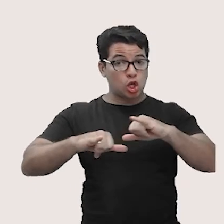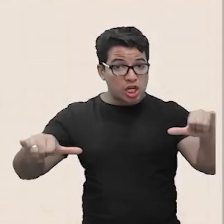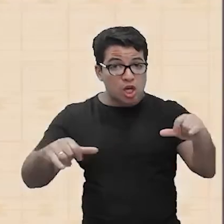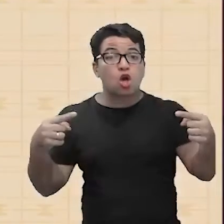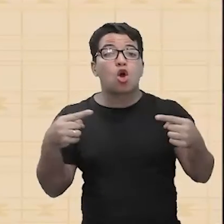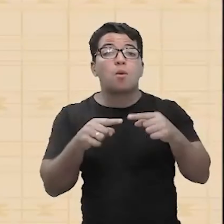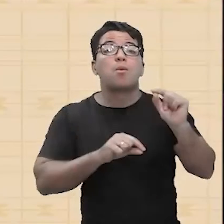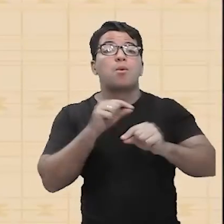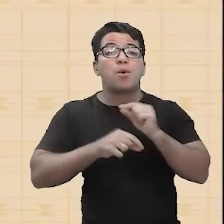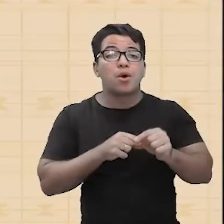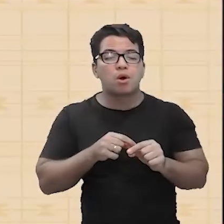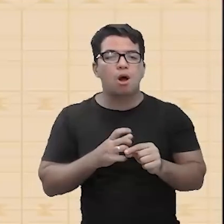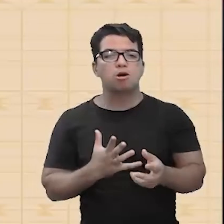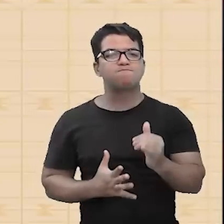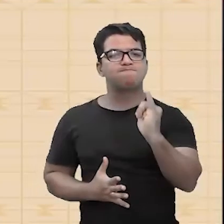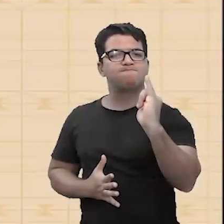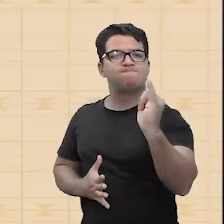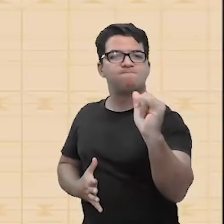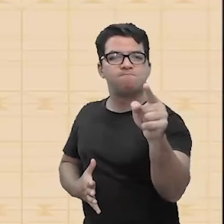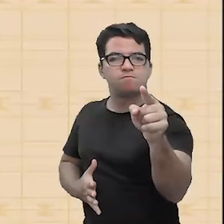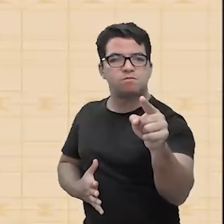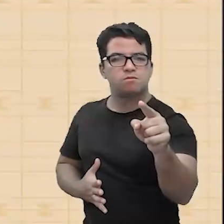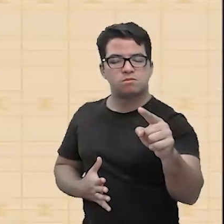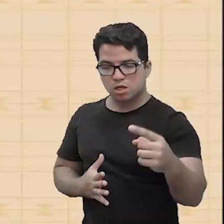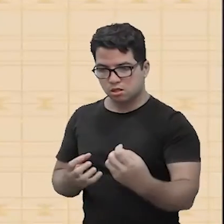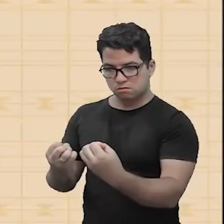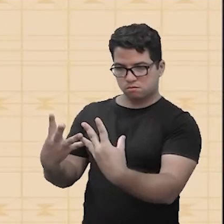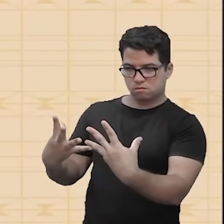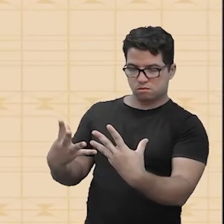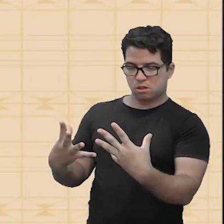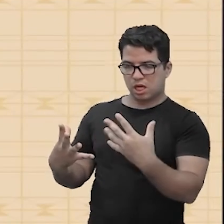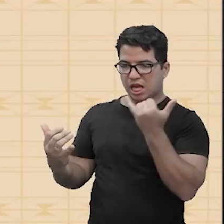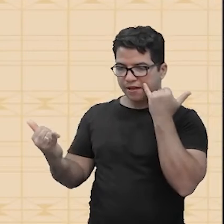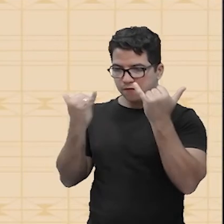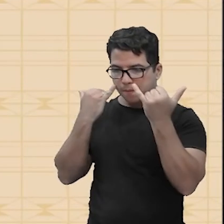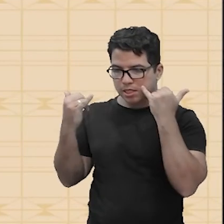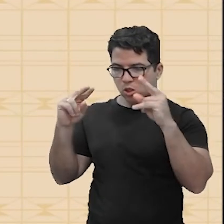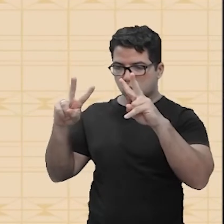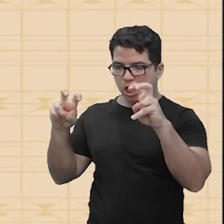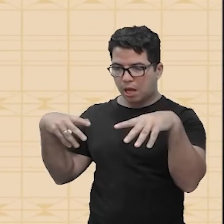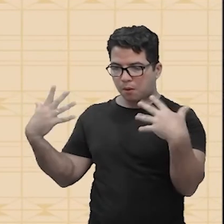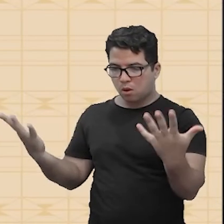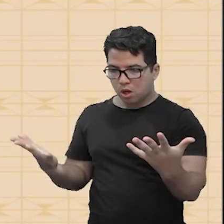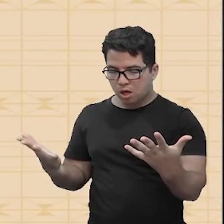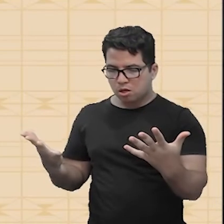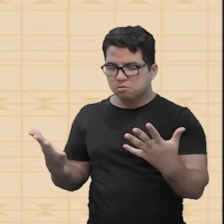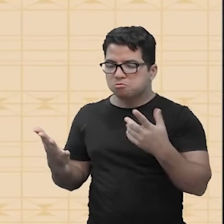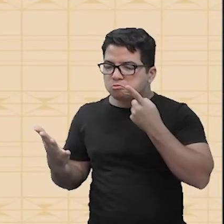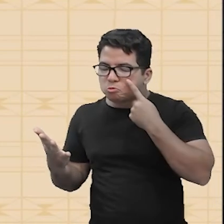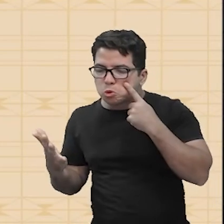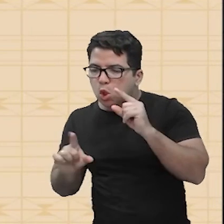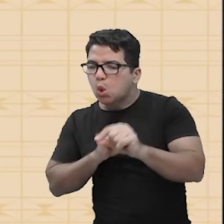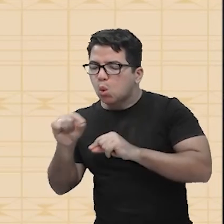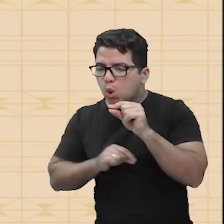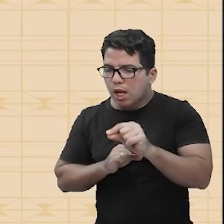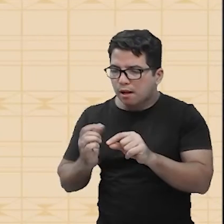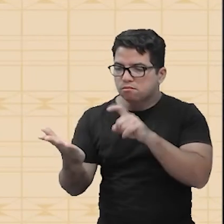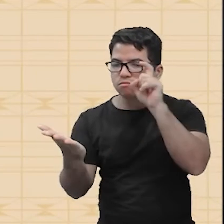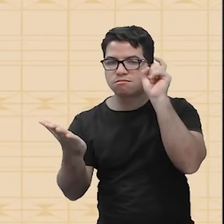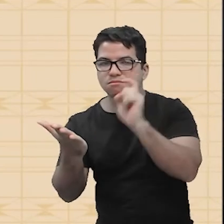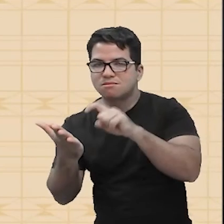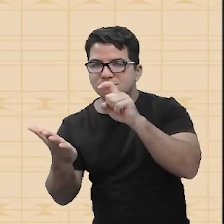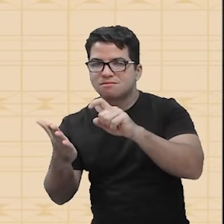identifiquei, poxa, ó, tem uma notícia, ele quer me informar sobre algum assunto. Eu tenho que descobrir qual assunto é esse, para